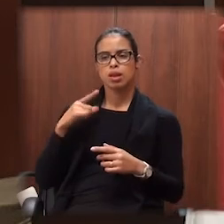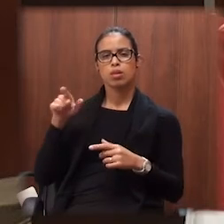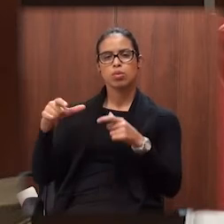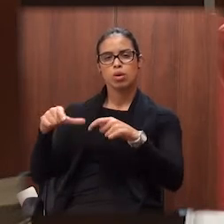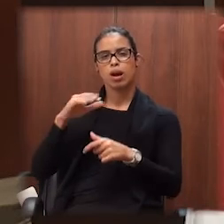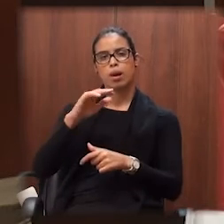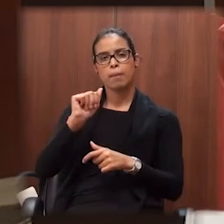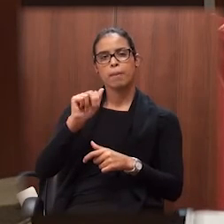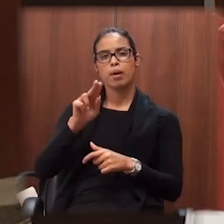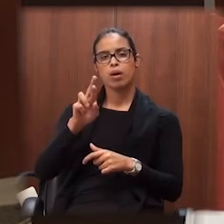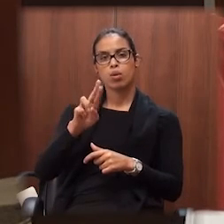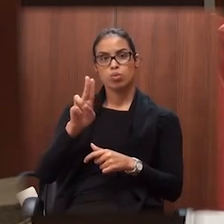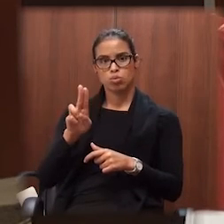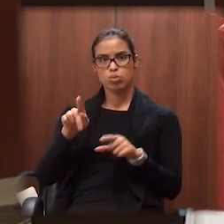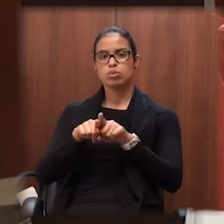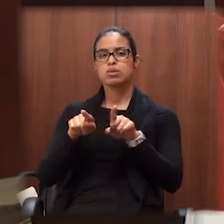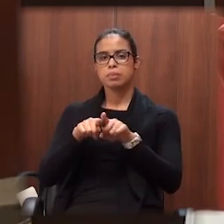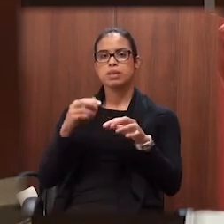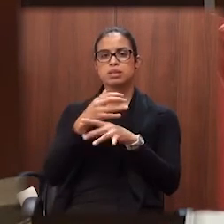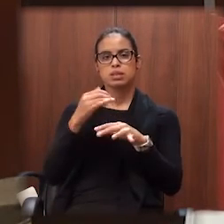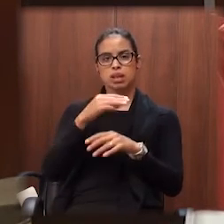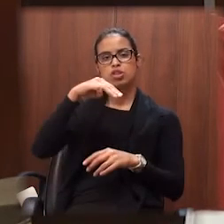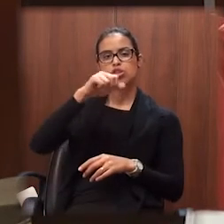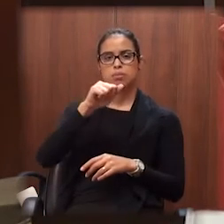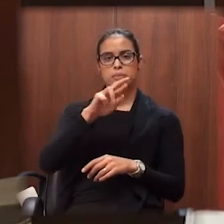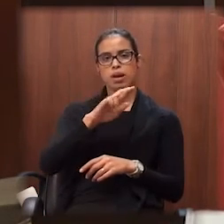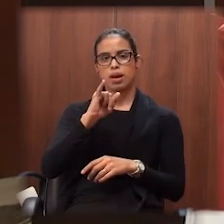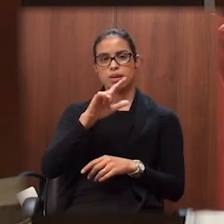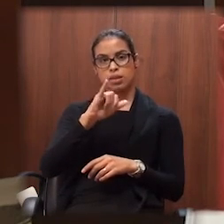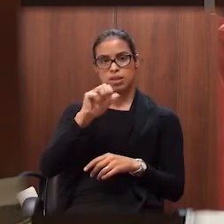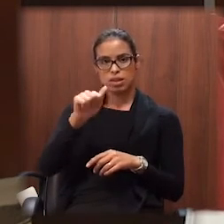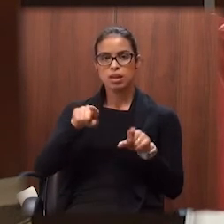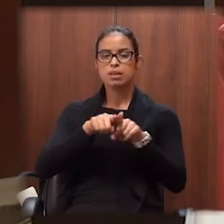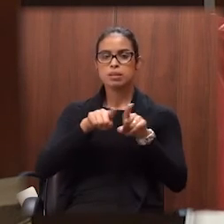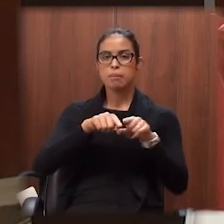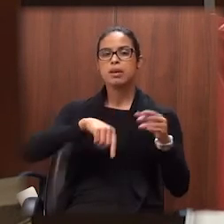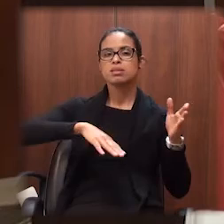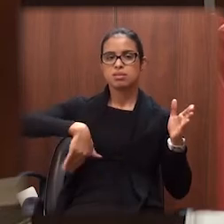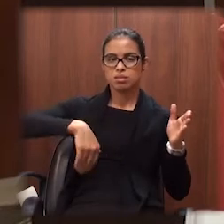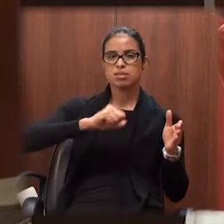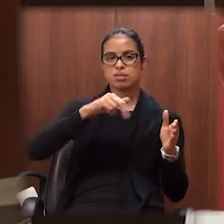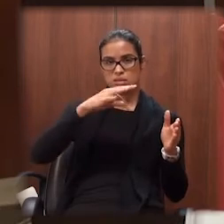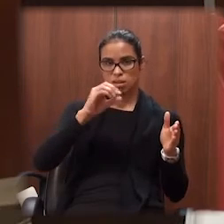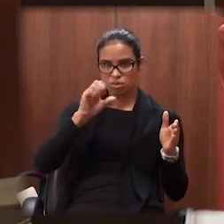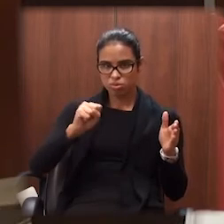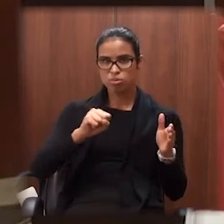humanos em cidades como Marília, na Baixada Santista,